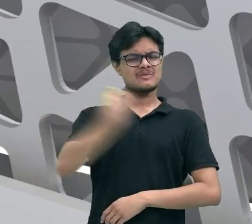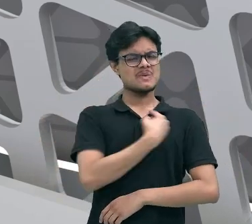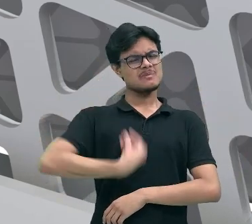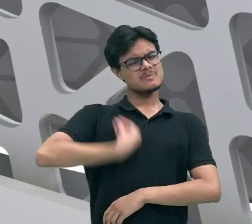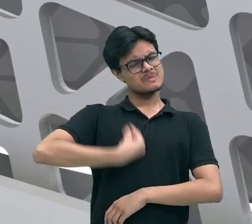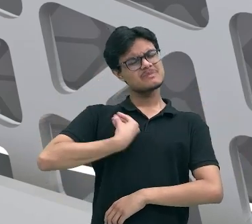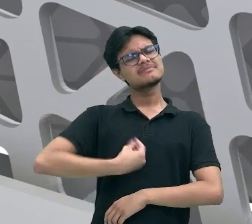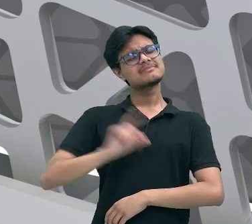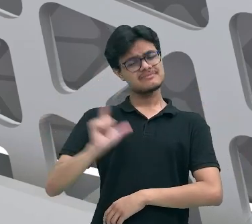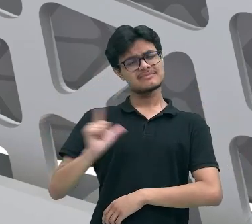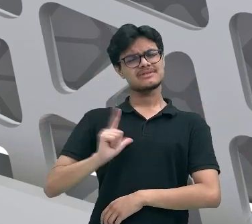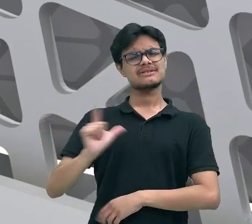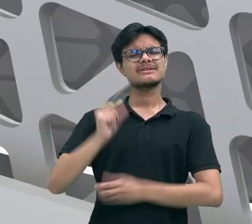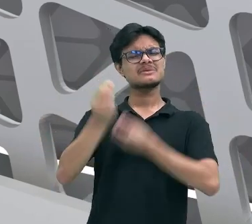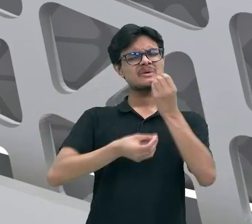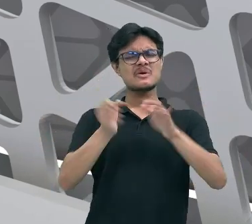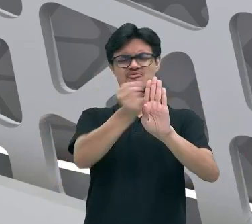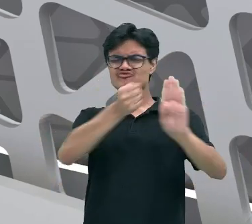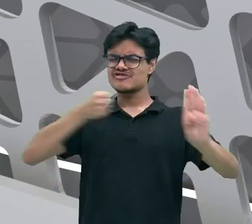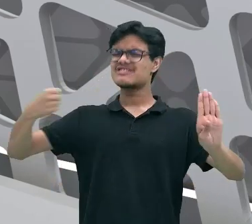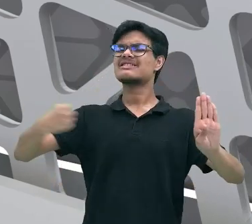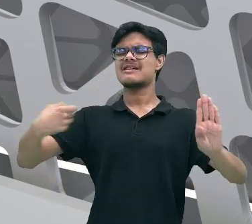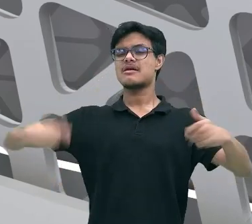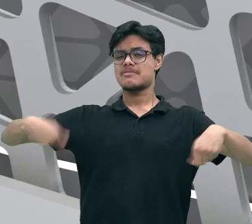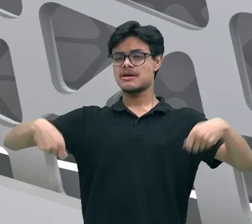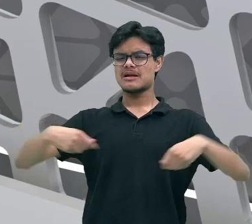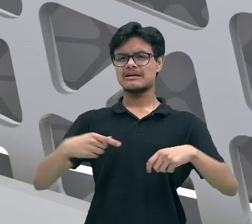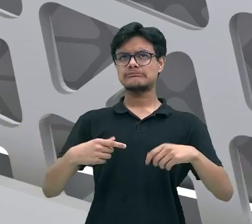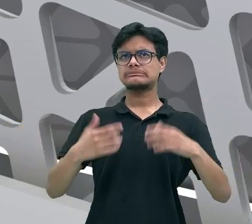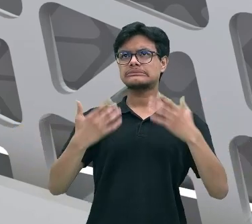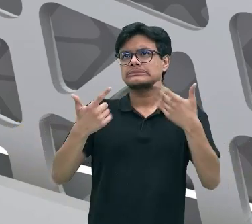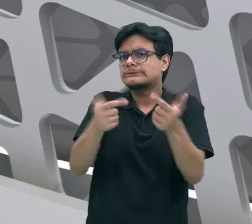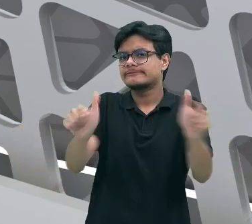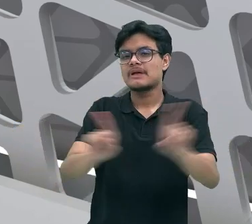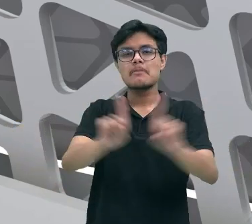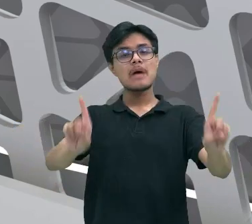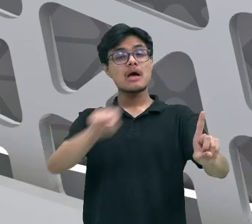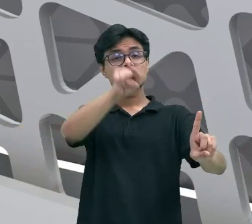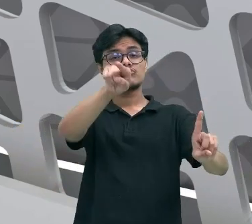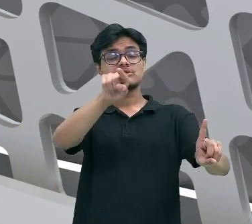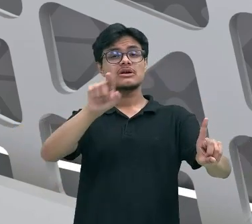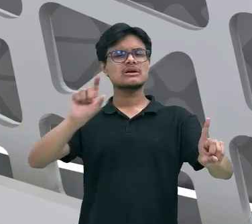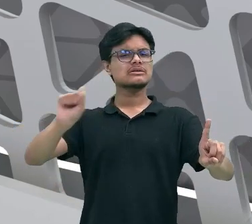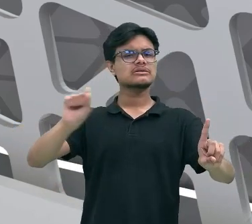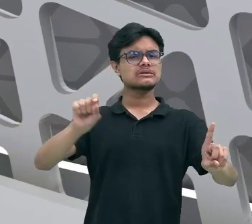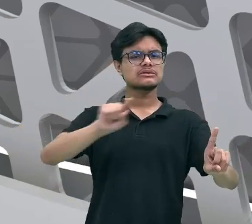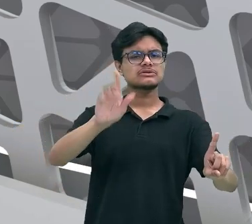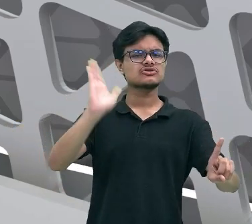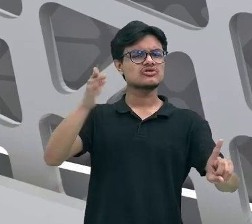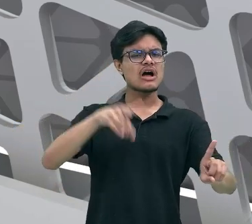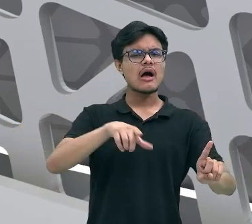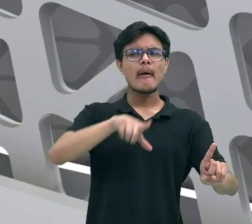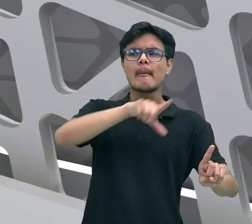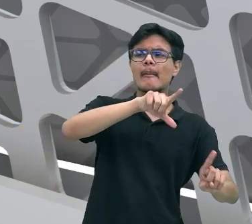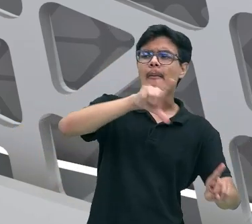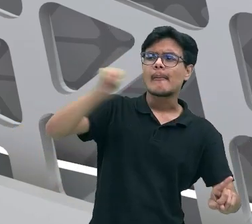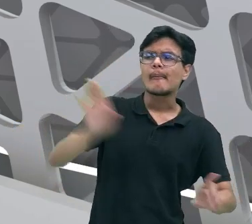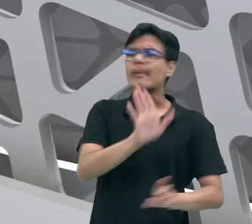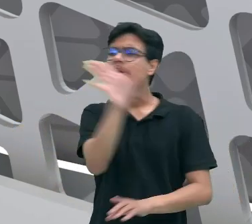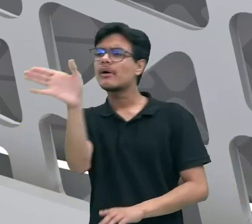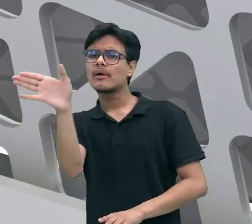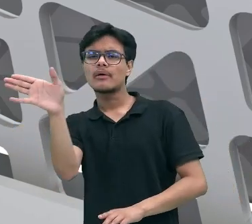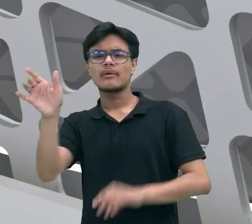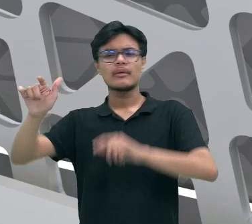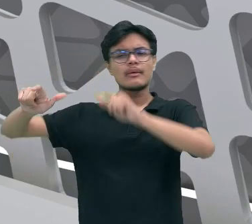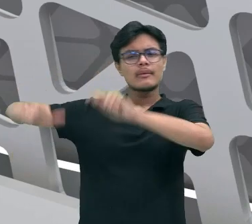cotidiano, né? Quem que não usa aí geladeira? Ah, professora, eu não tenho. Tá bom, mas você já foi a um